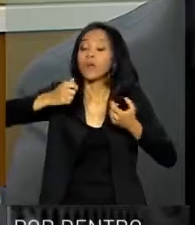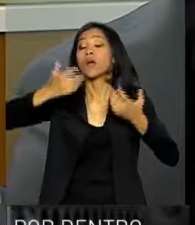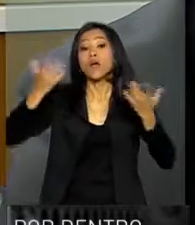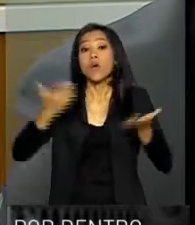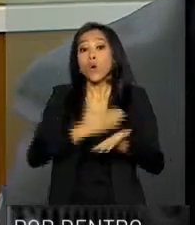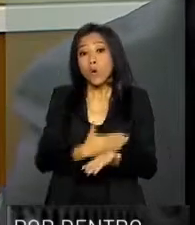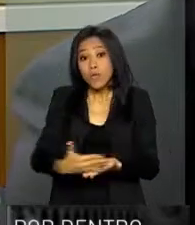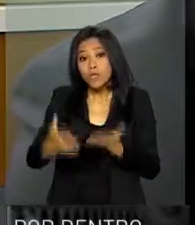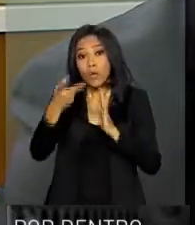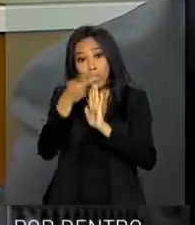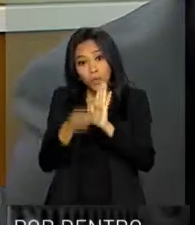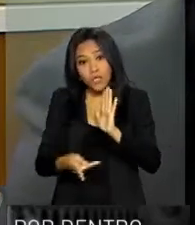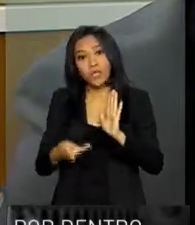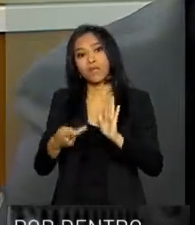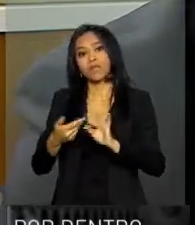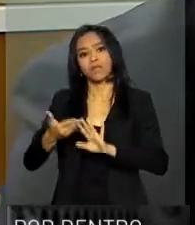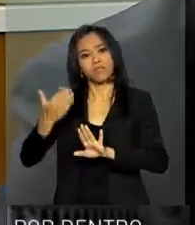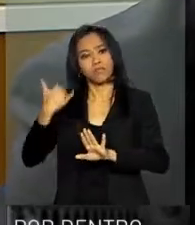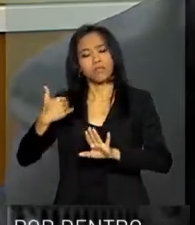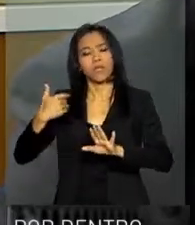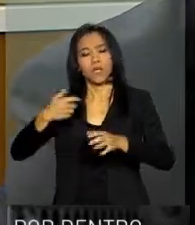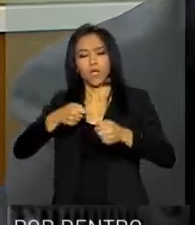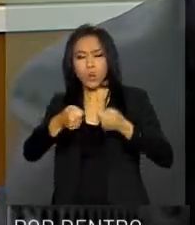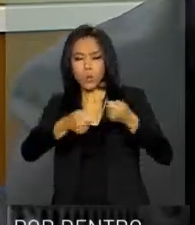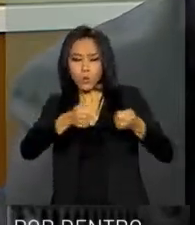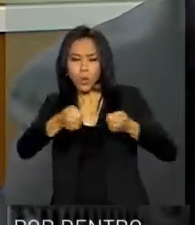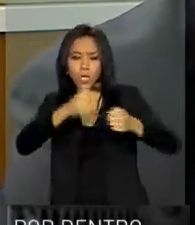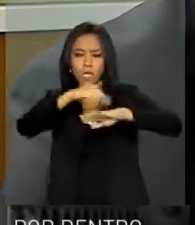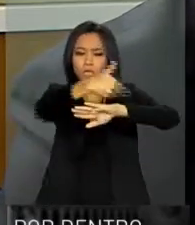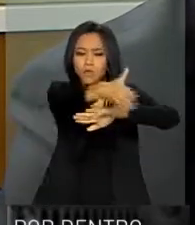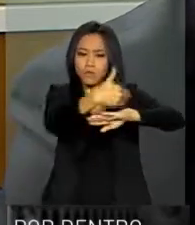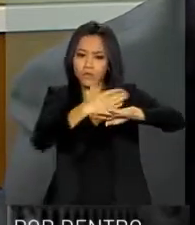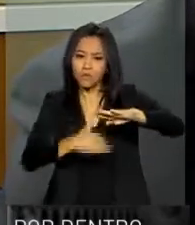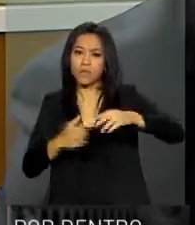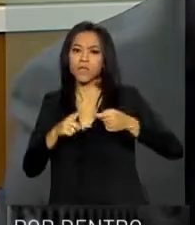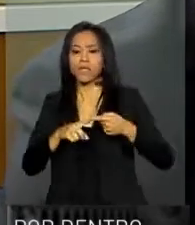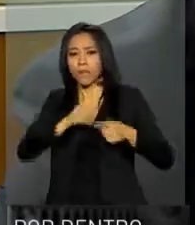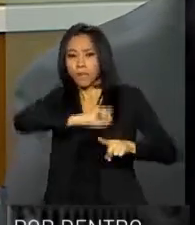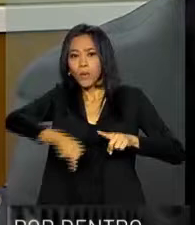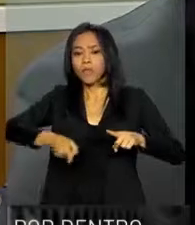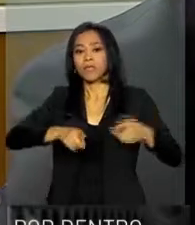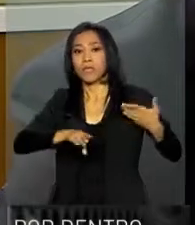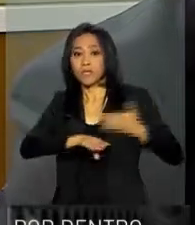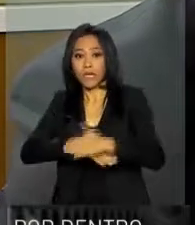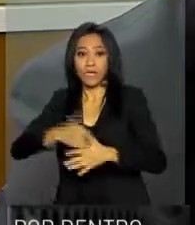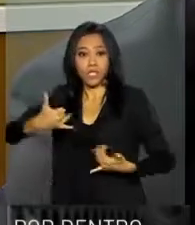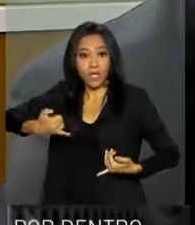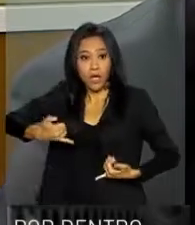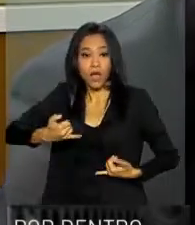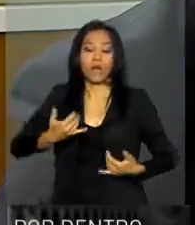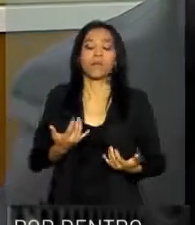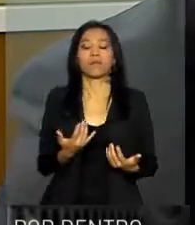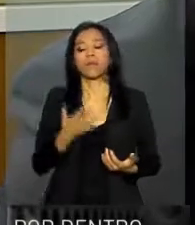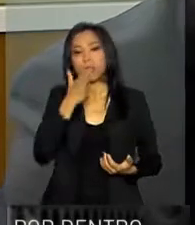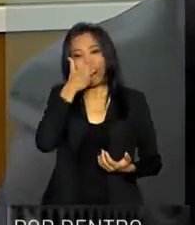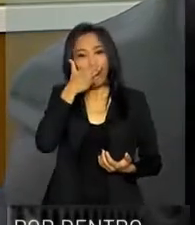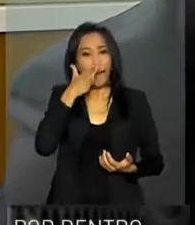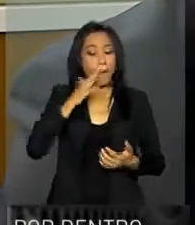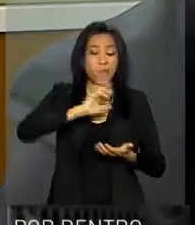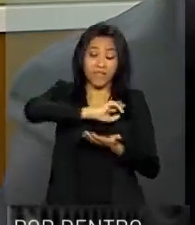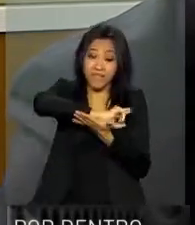controlando as fronteiras a entrada de armas e não entendendo o rio como um problema e sim como efeito de toda uma cadeia e